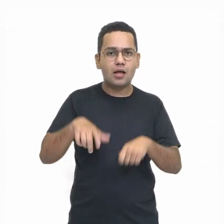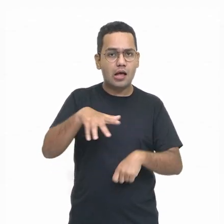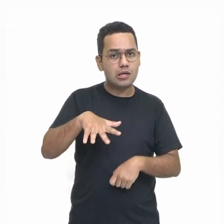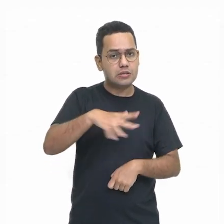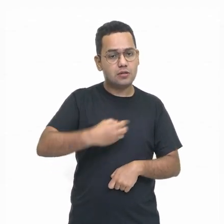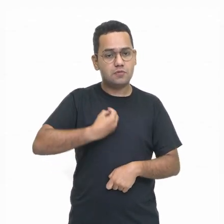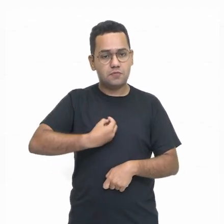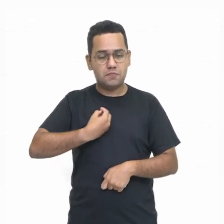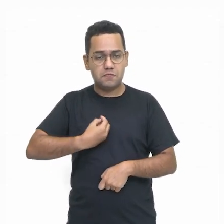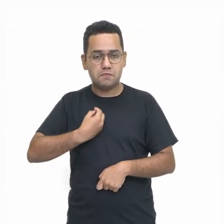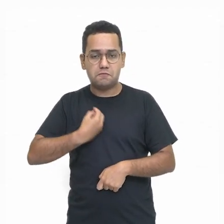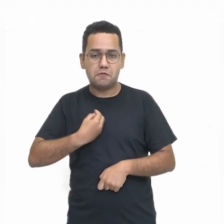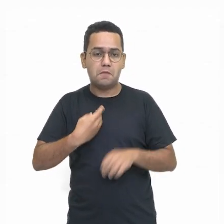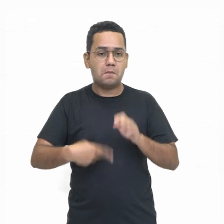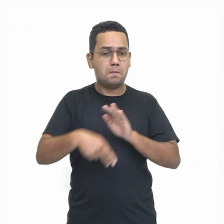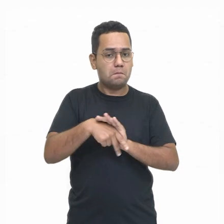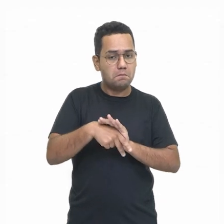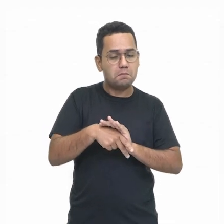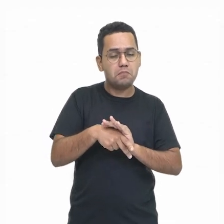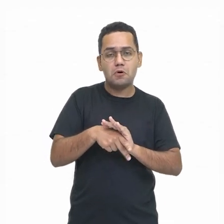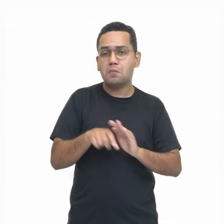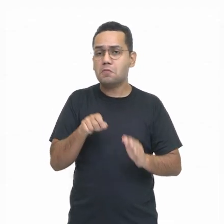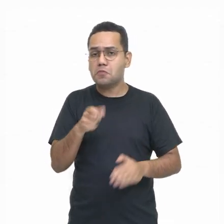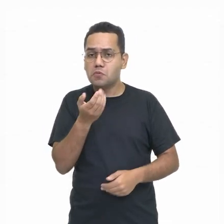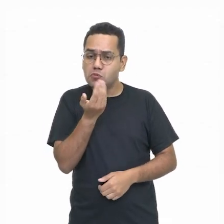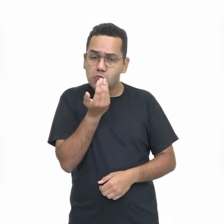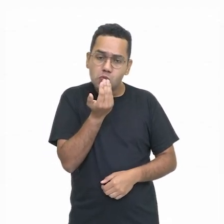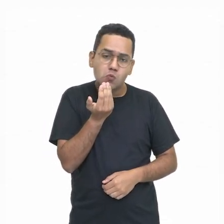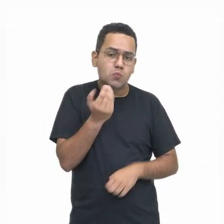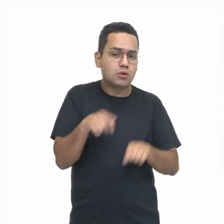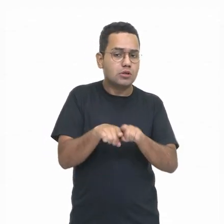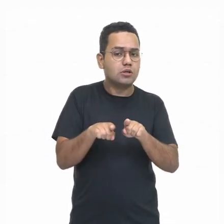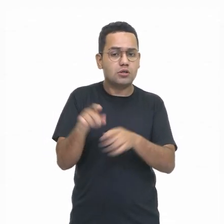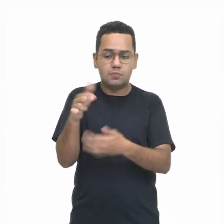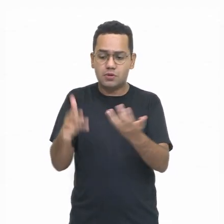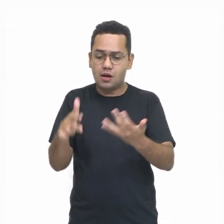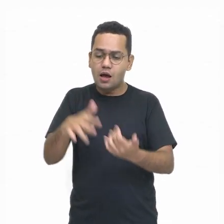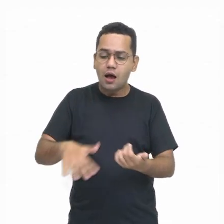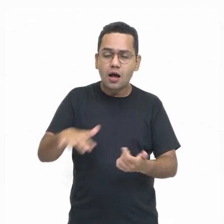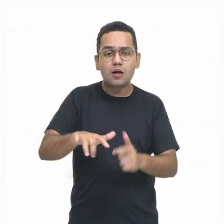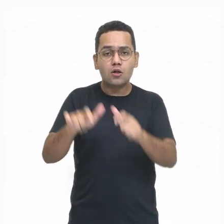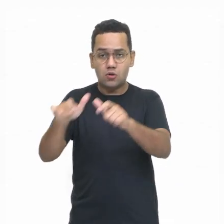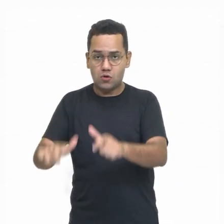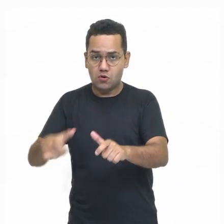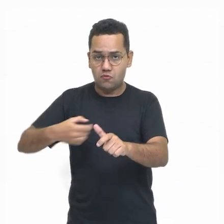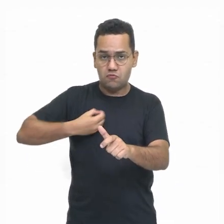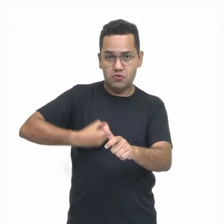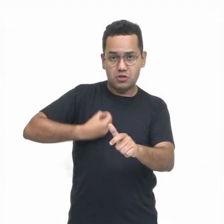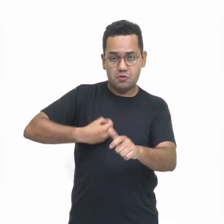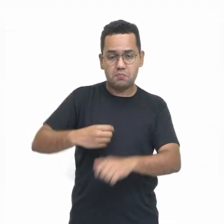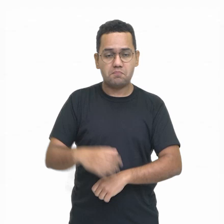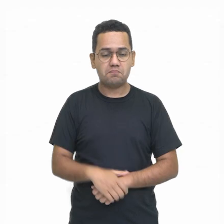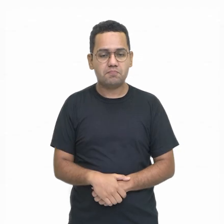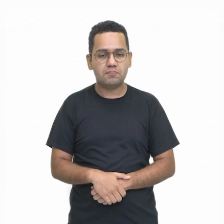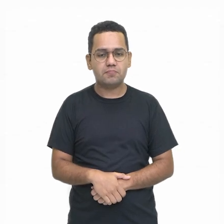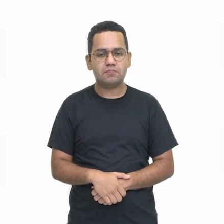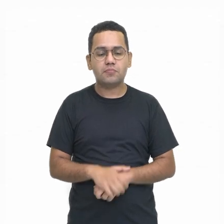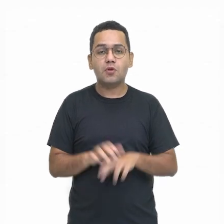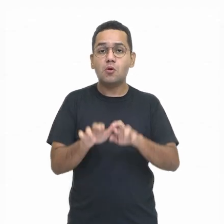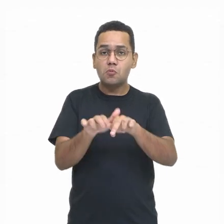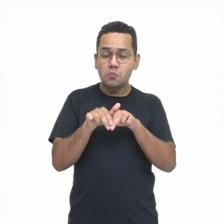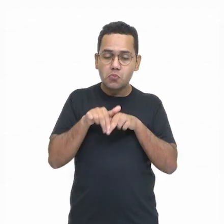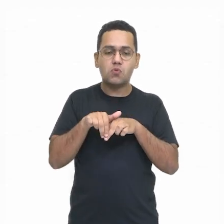relações de alimentação entre os seres vivos de um ecossistema. Através da